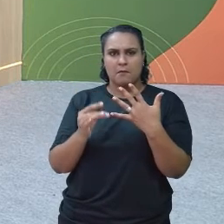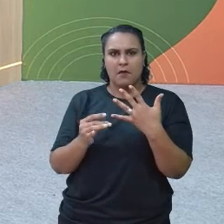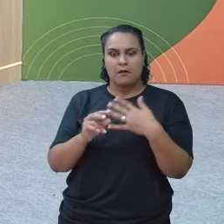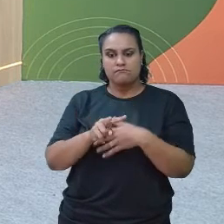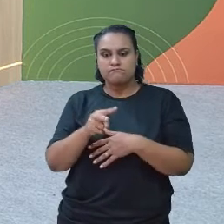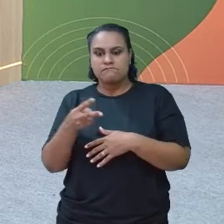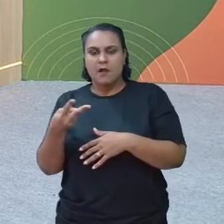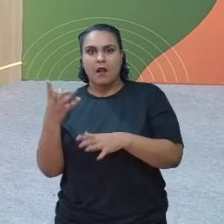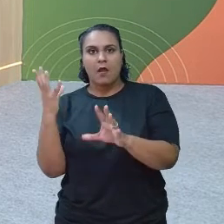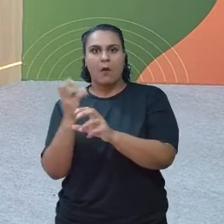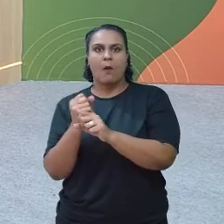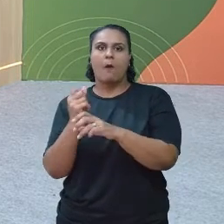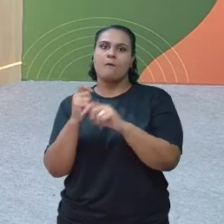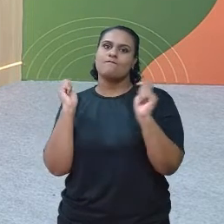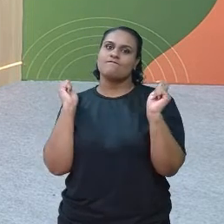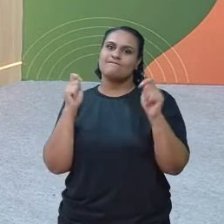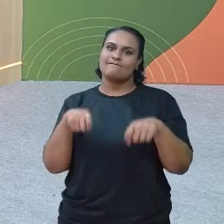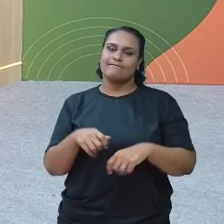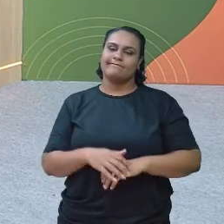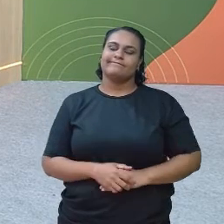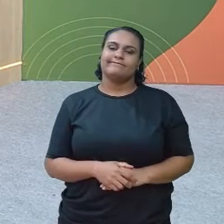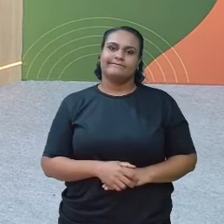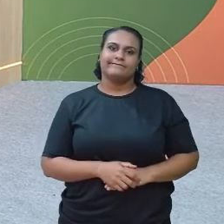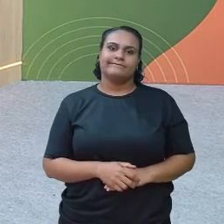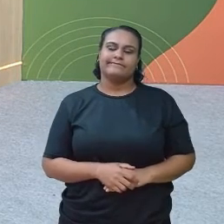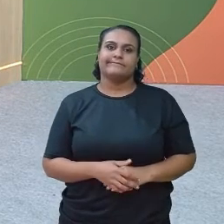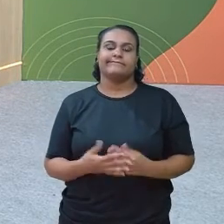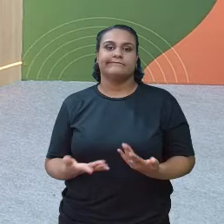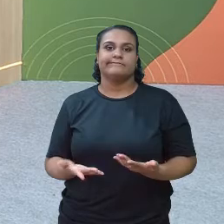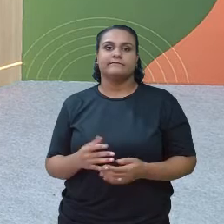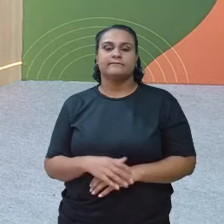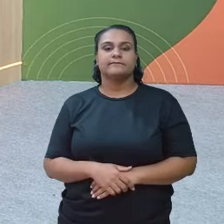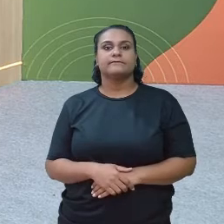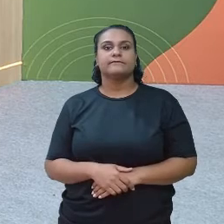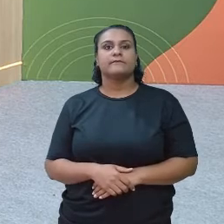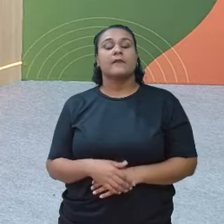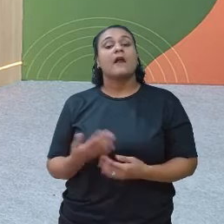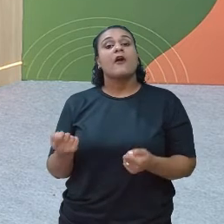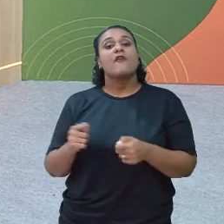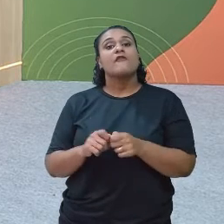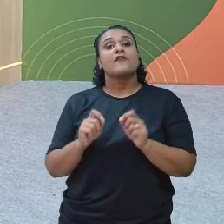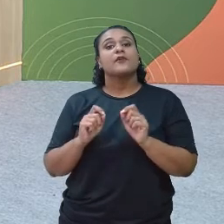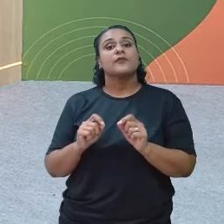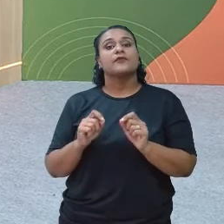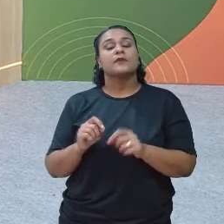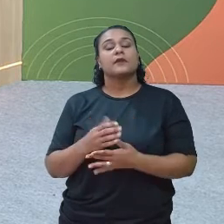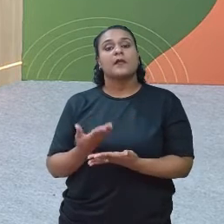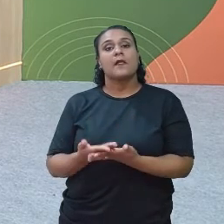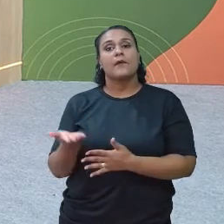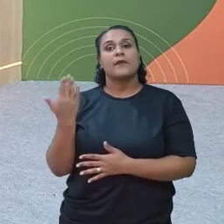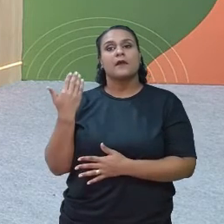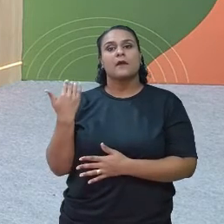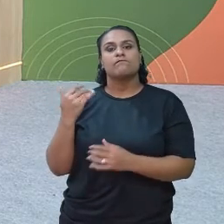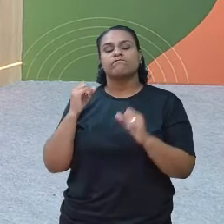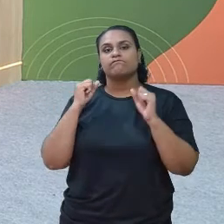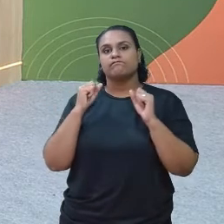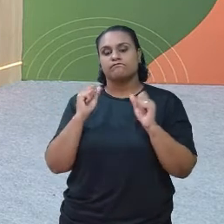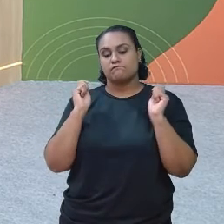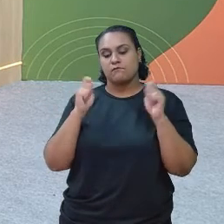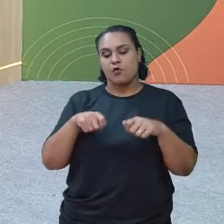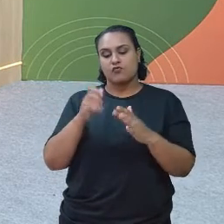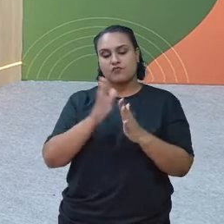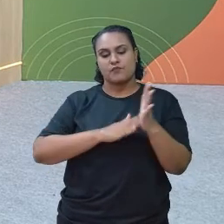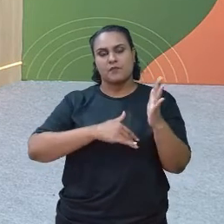cálculo dessas possibilidades. Então vejamos, o que a gente fez na aula anterior simplesmente foi ver, eu posso pintar